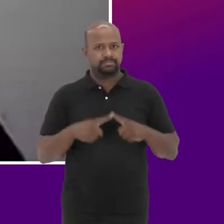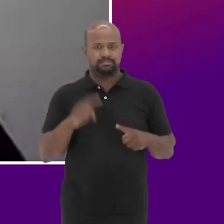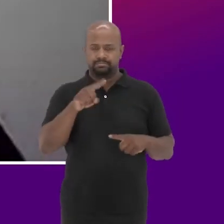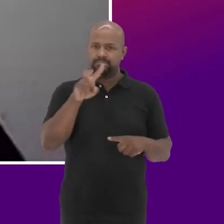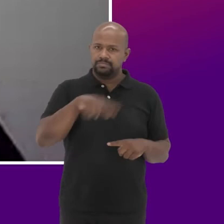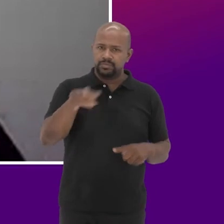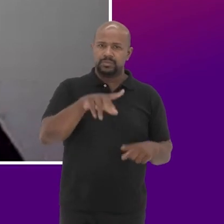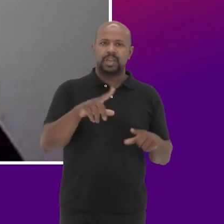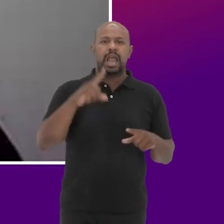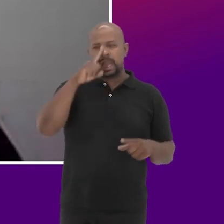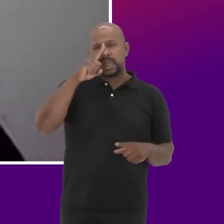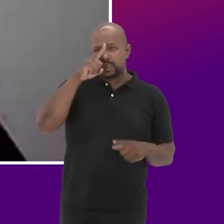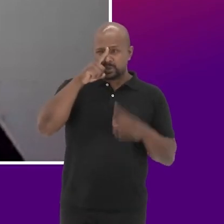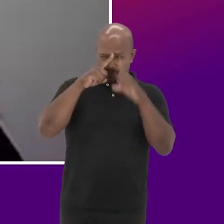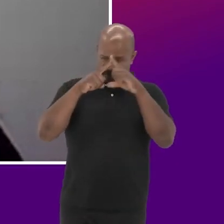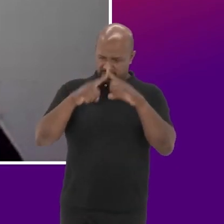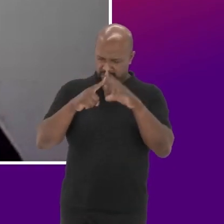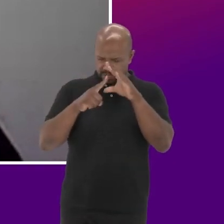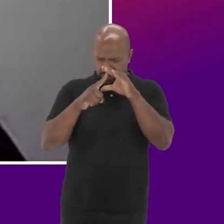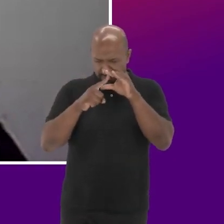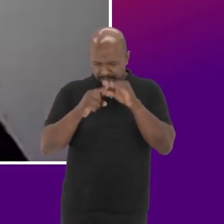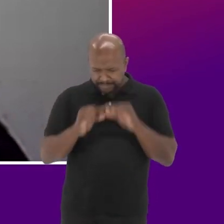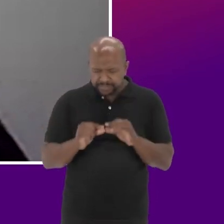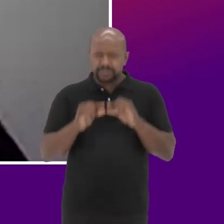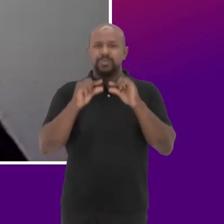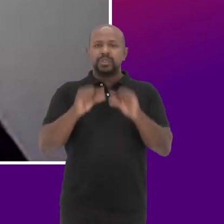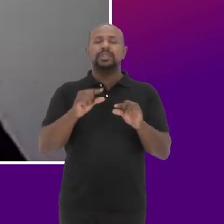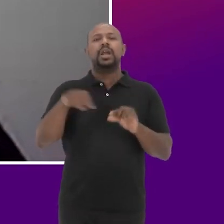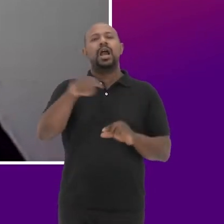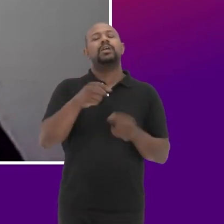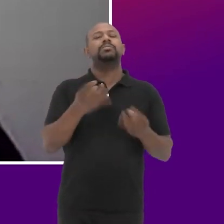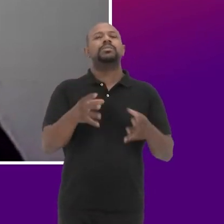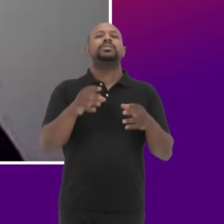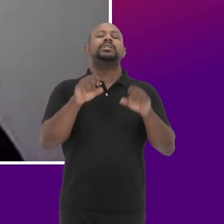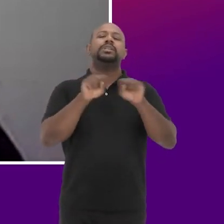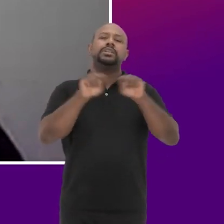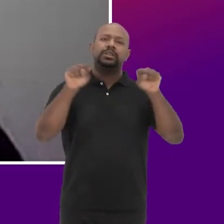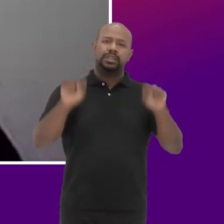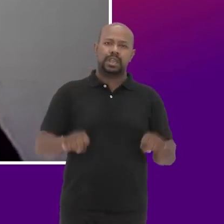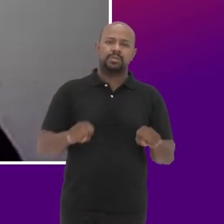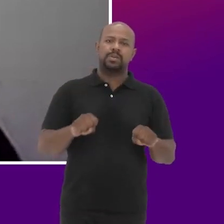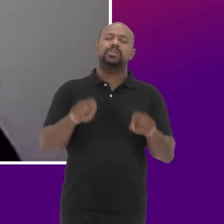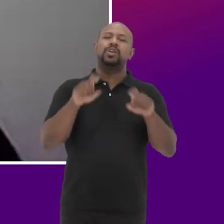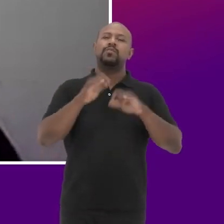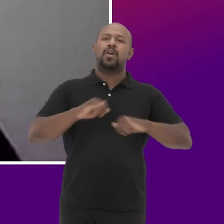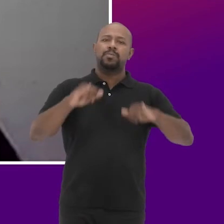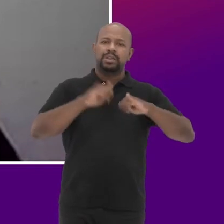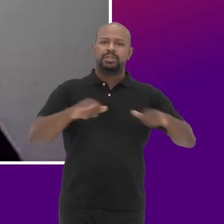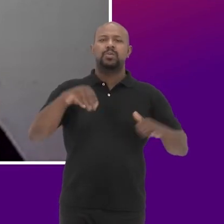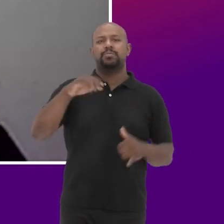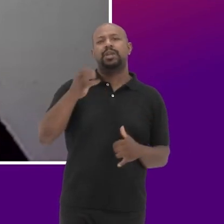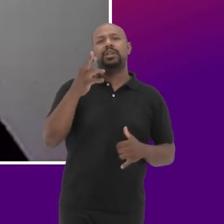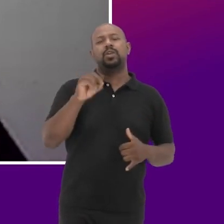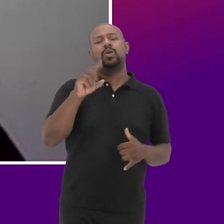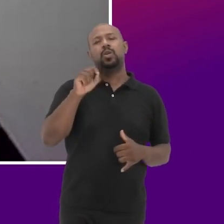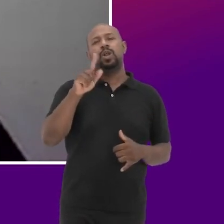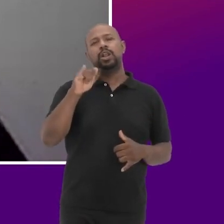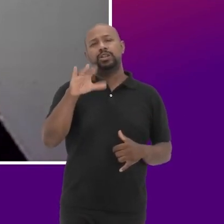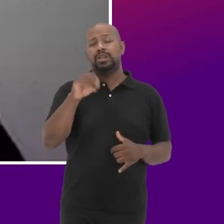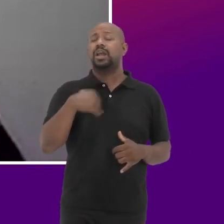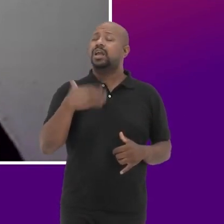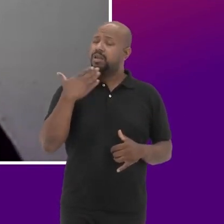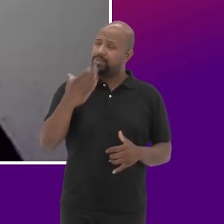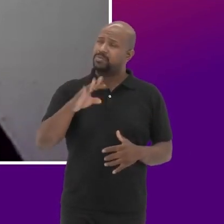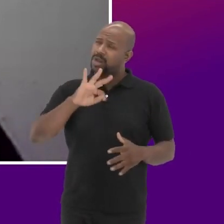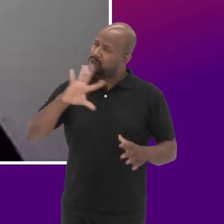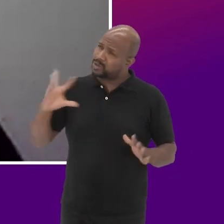dentro dessa mitigação de risco, dessa visão, que eu trago o Sistema de Informação Meteorológica, o SINMET, e peço para